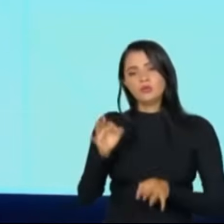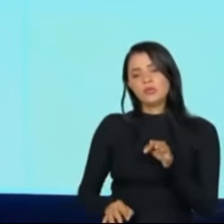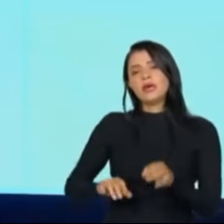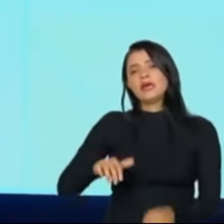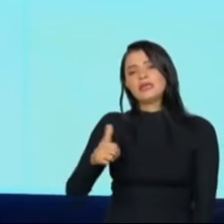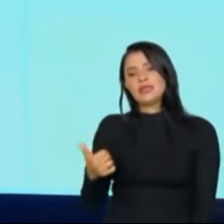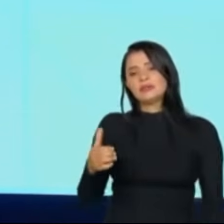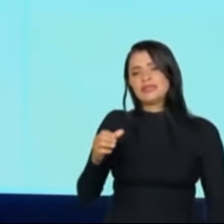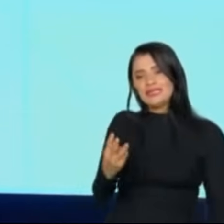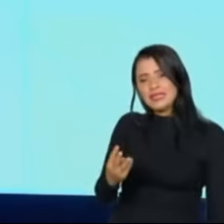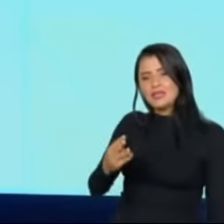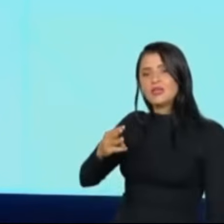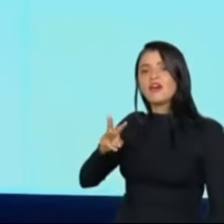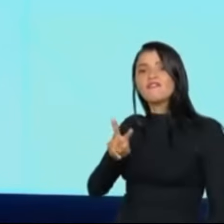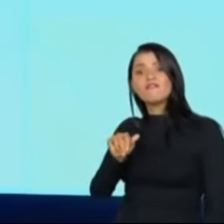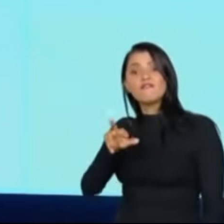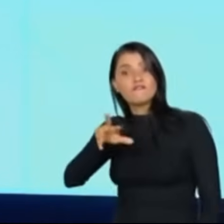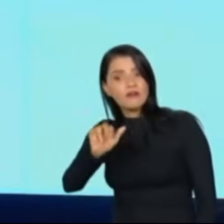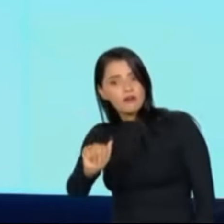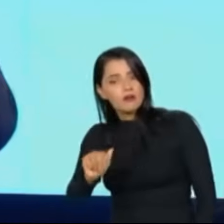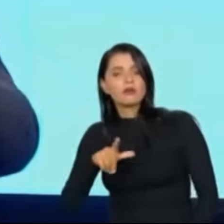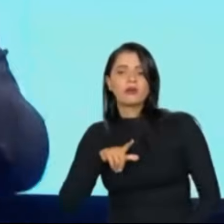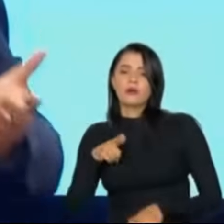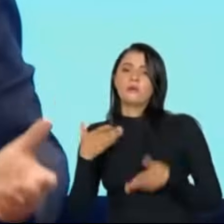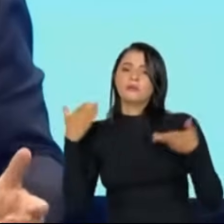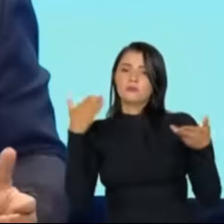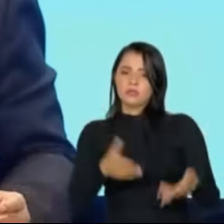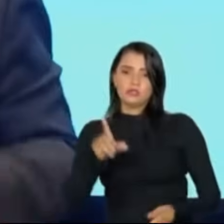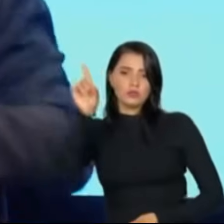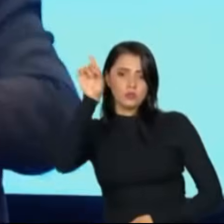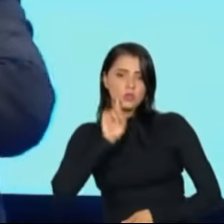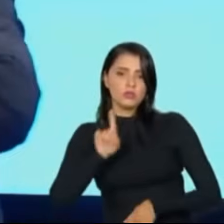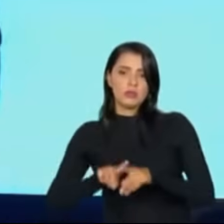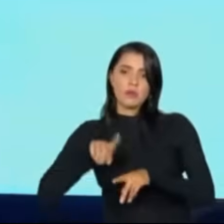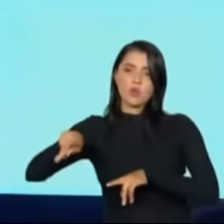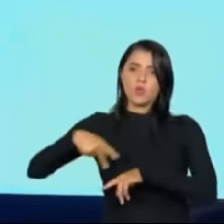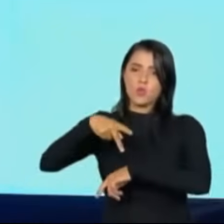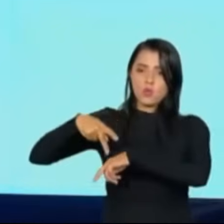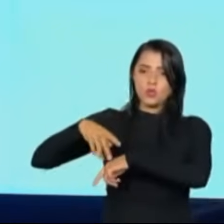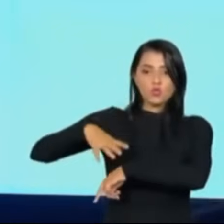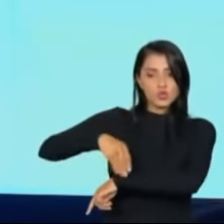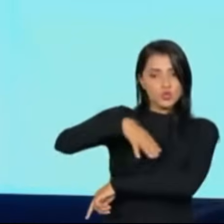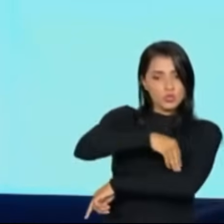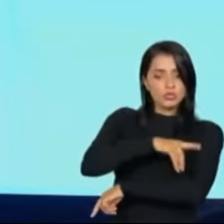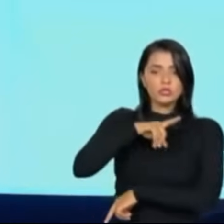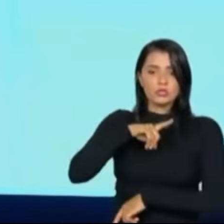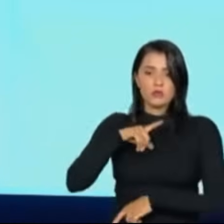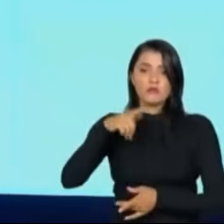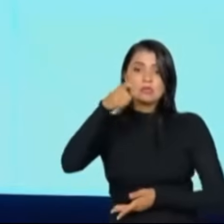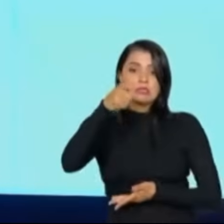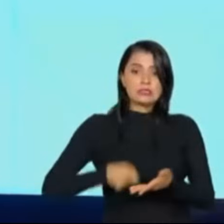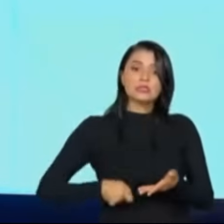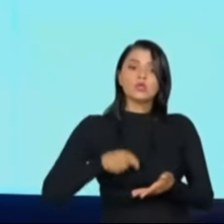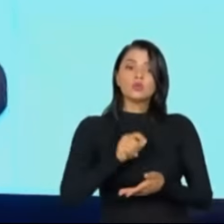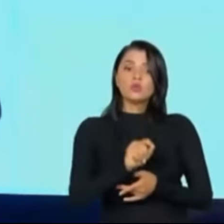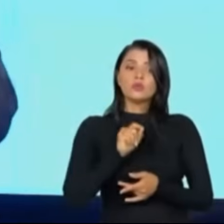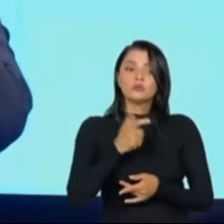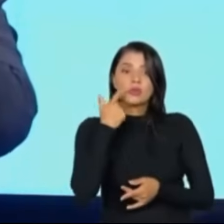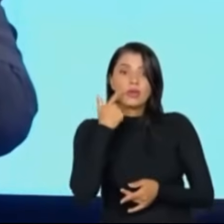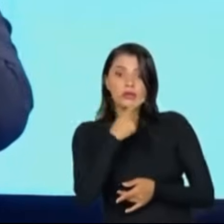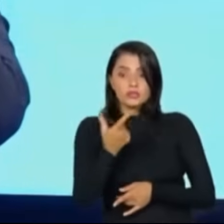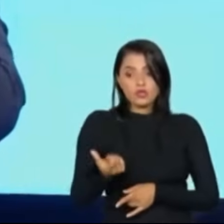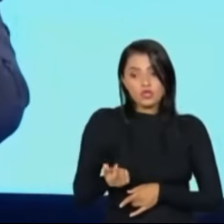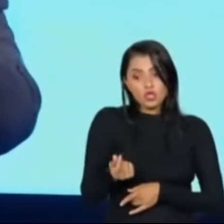13ª Vara, com a participação dos Estados Unidos e da Suíça, houve a assinatura de que esse dinheiro,